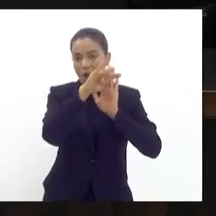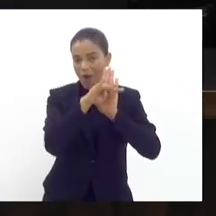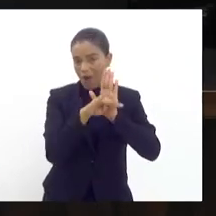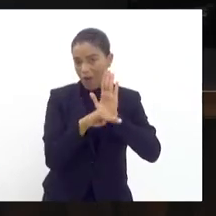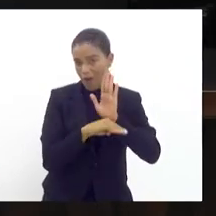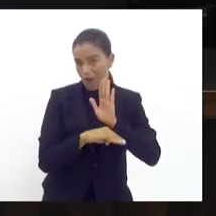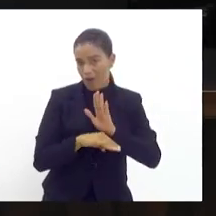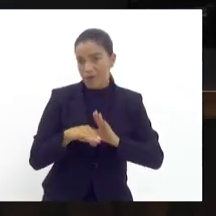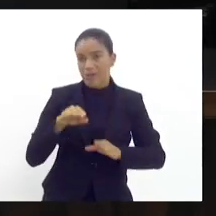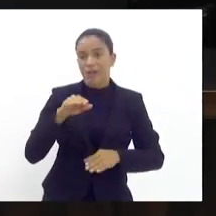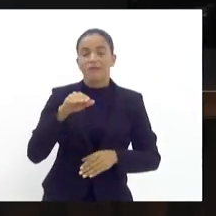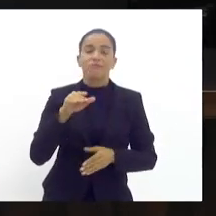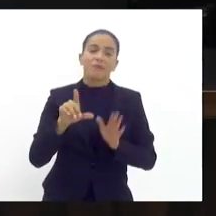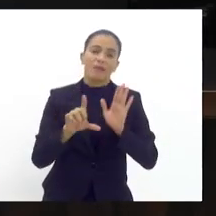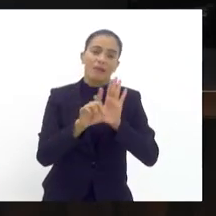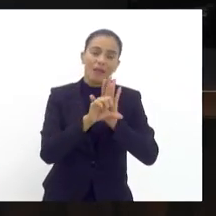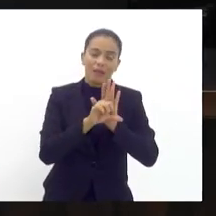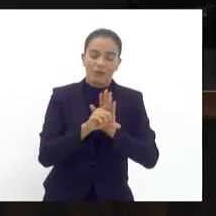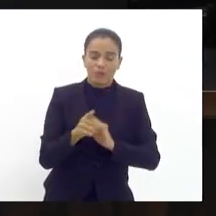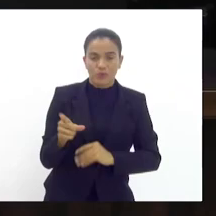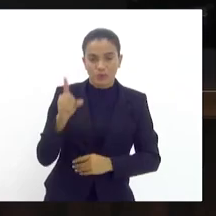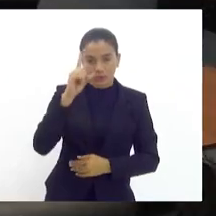ordem do dia